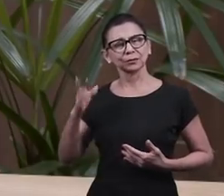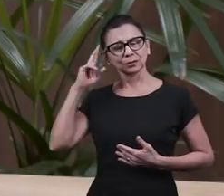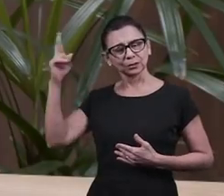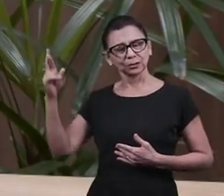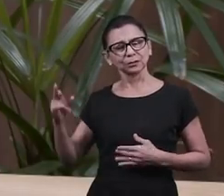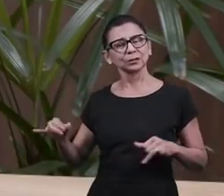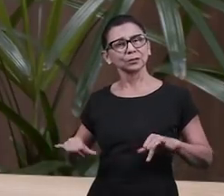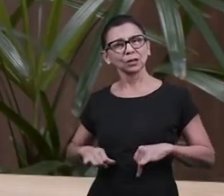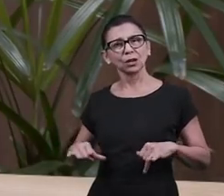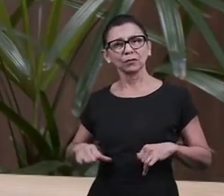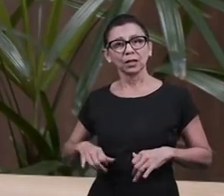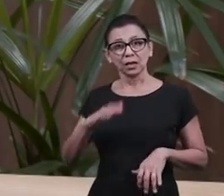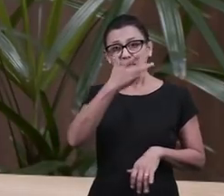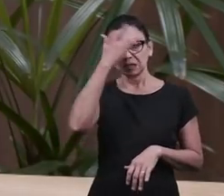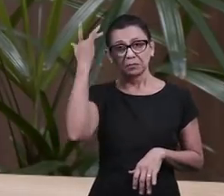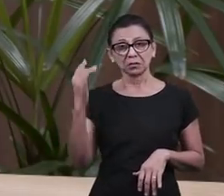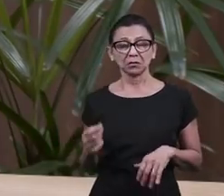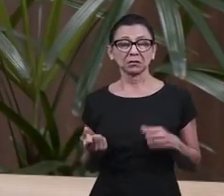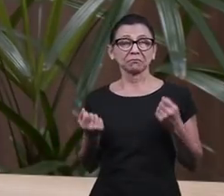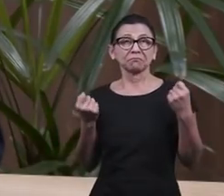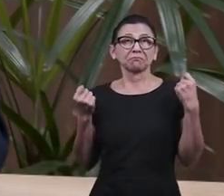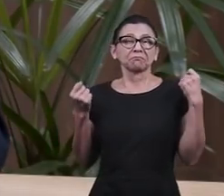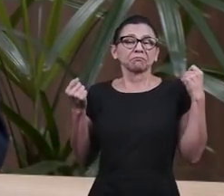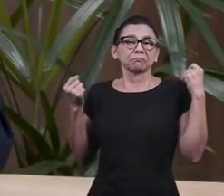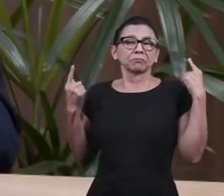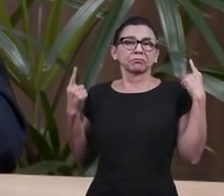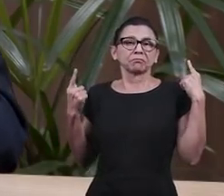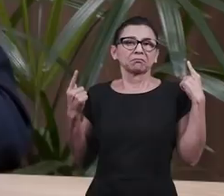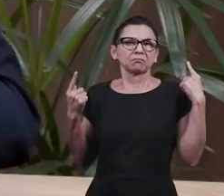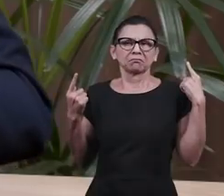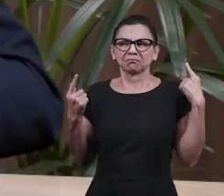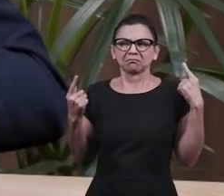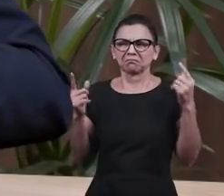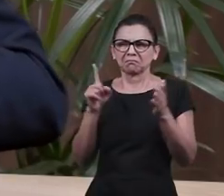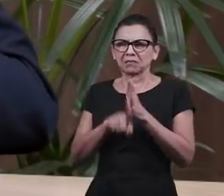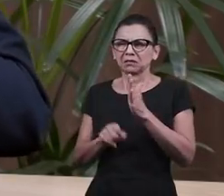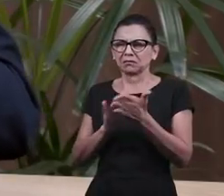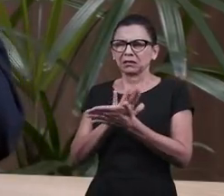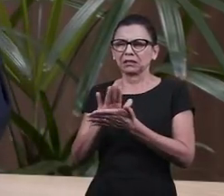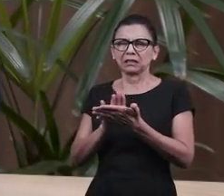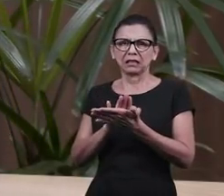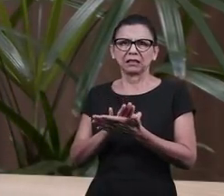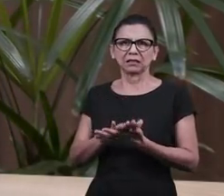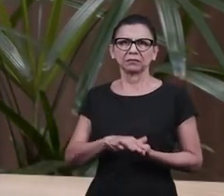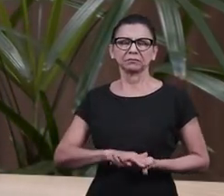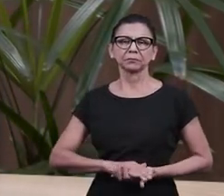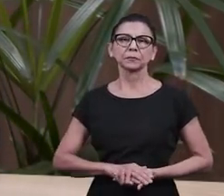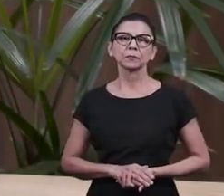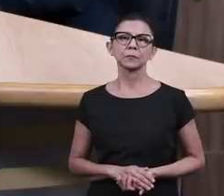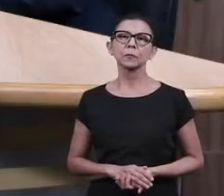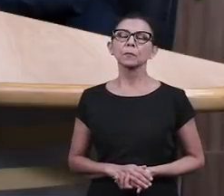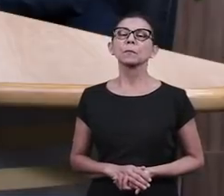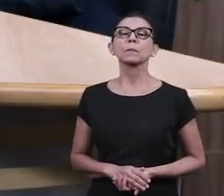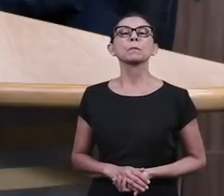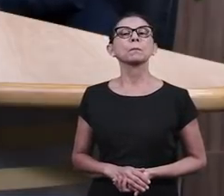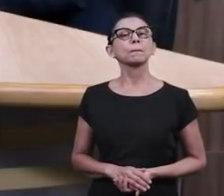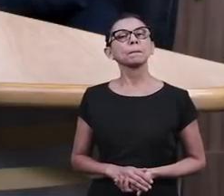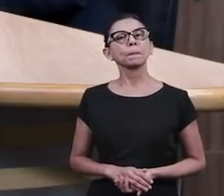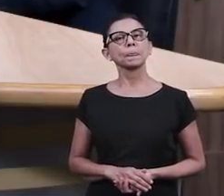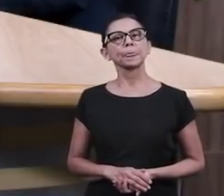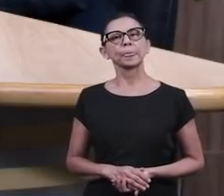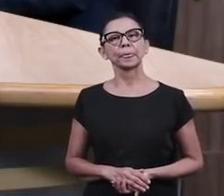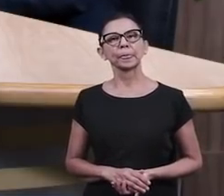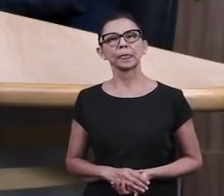que se interesse por isso, né? Não há ninguém que pergunte por isso. Veja o texto. Sofre o justo e